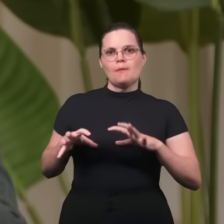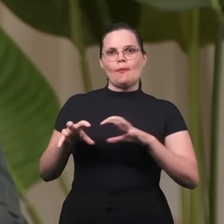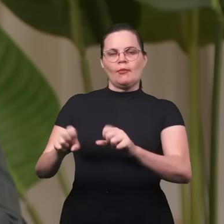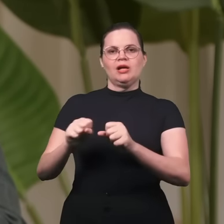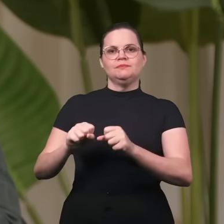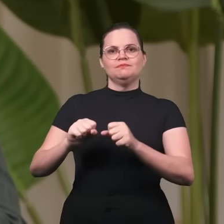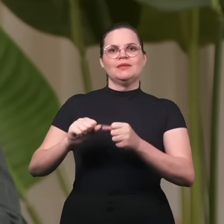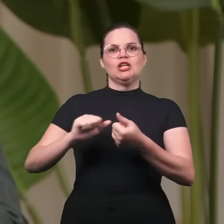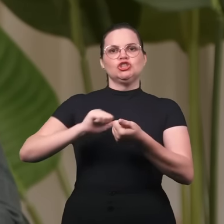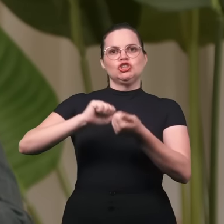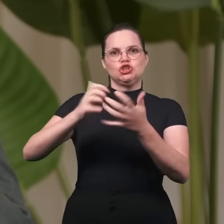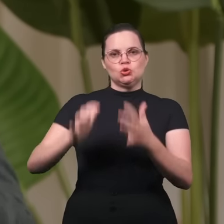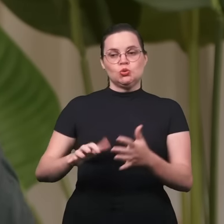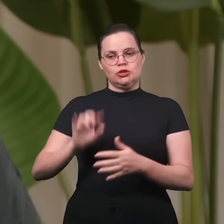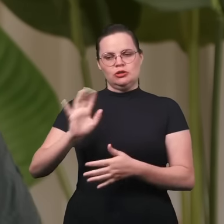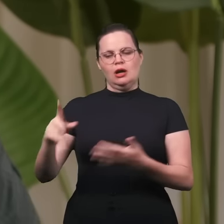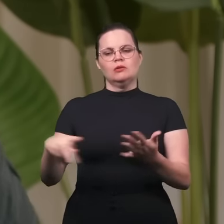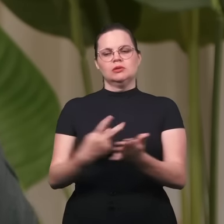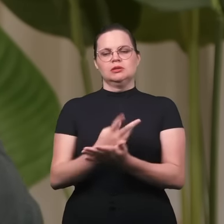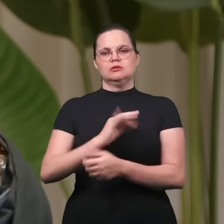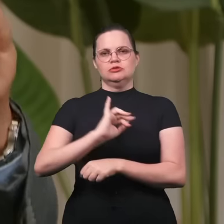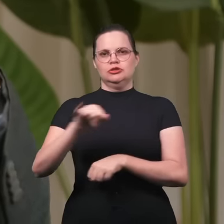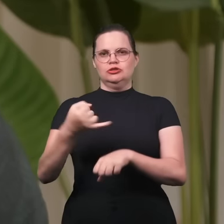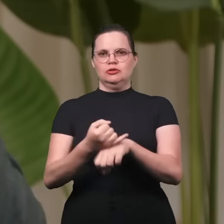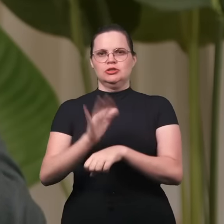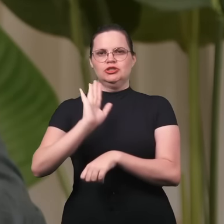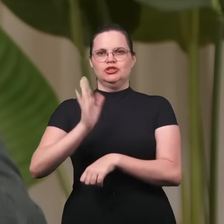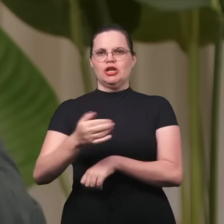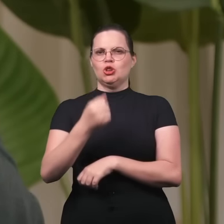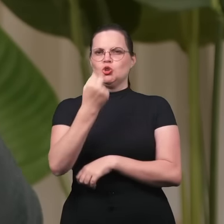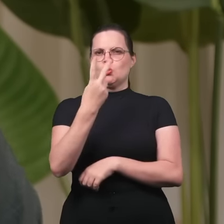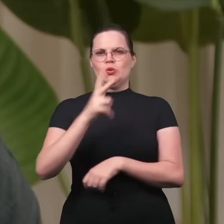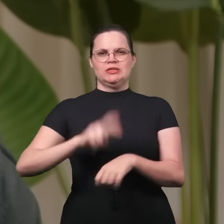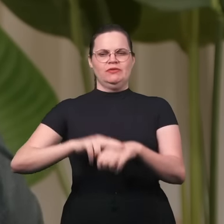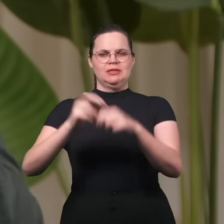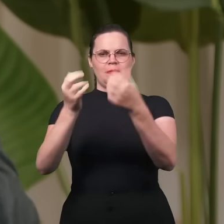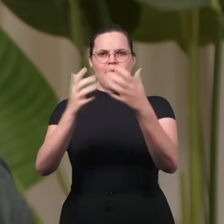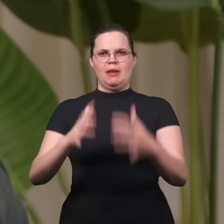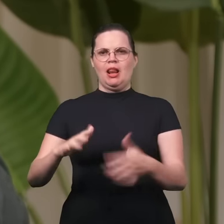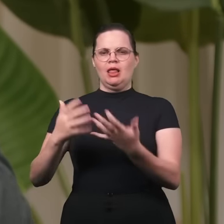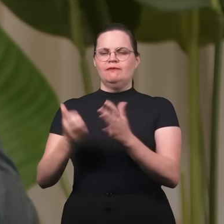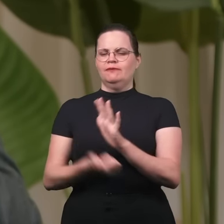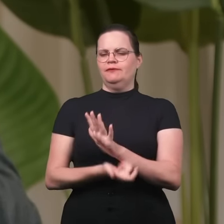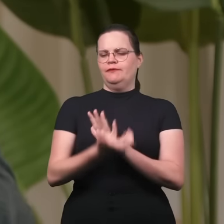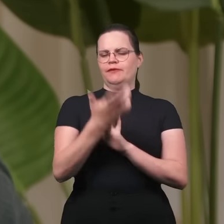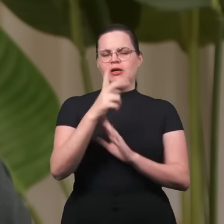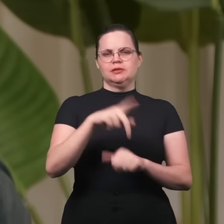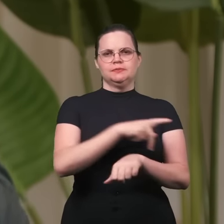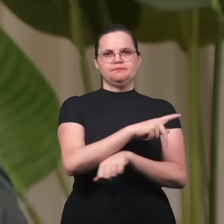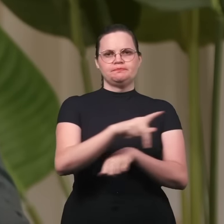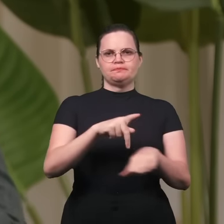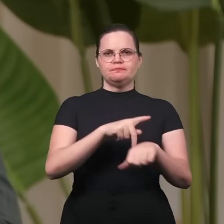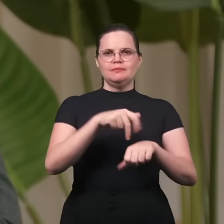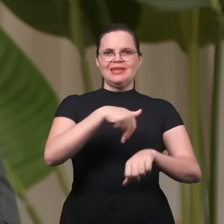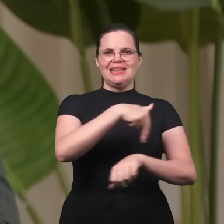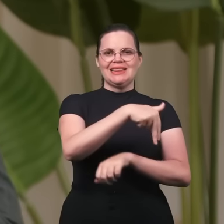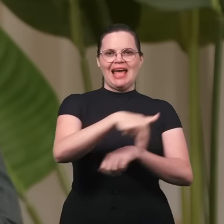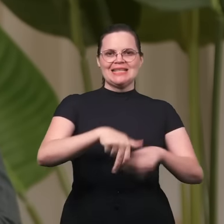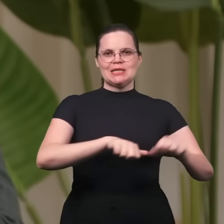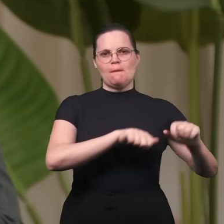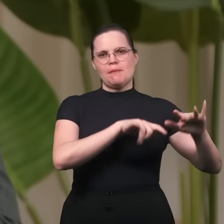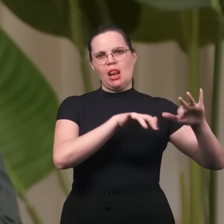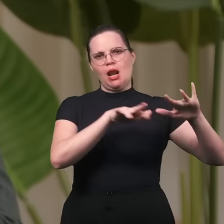2 vezes, né? Várias nações tomaram posse de Jerusalém ao longo da